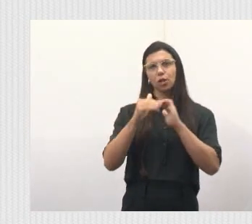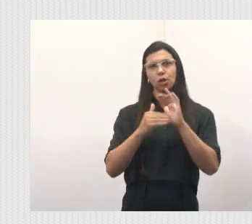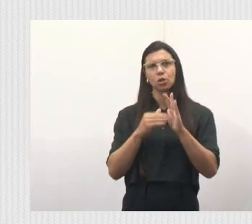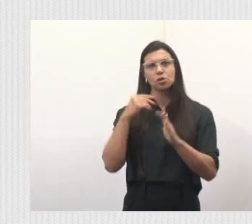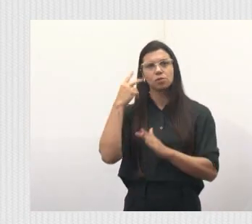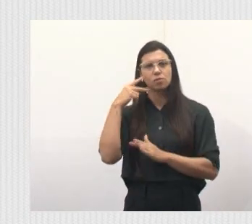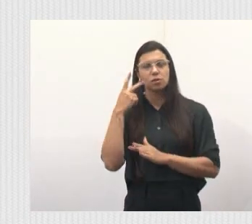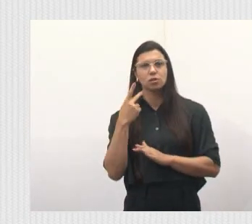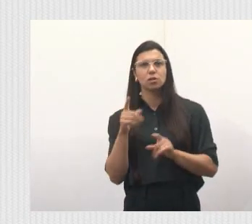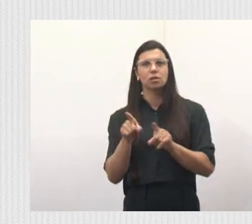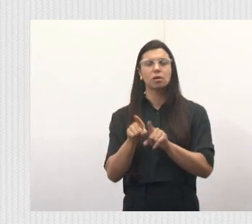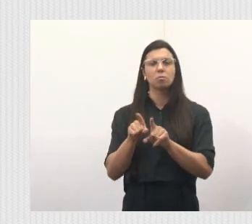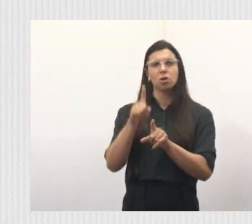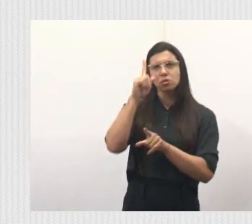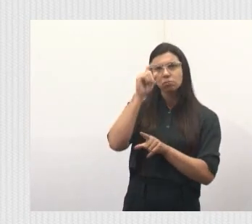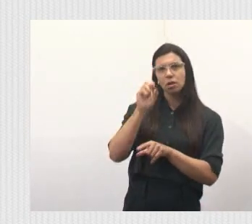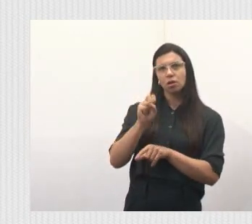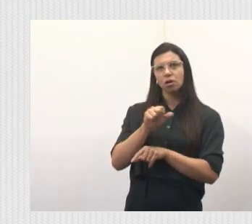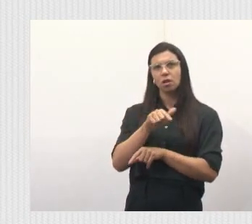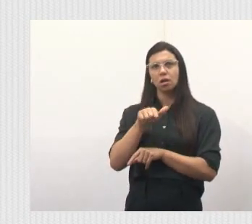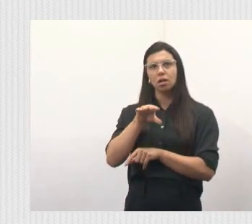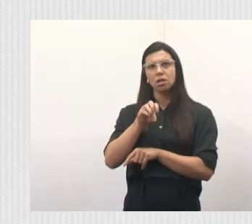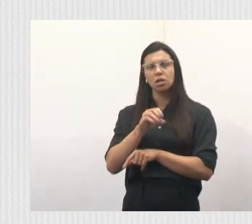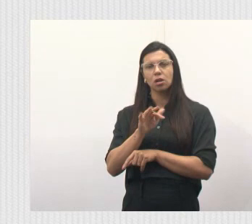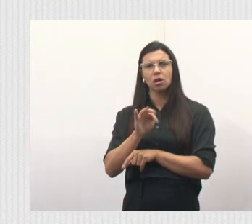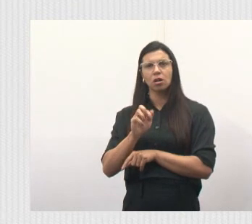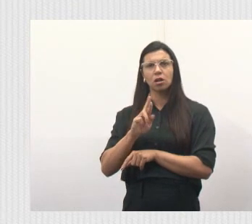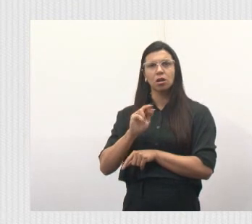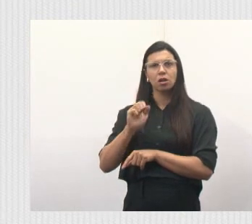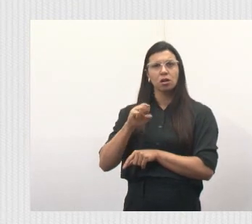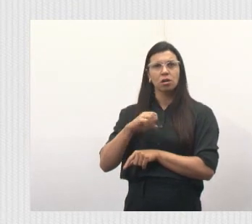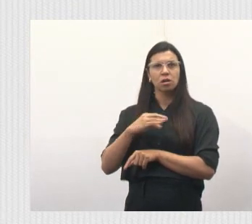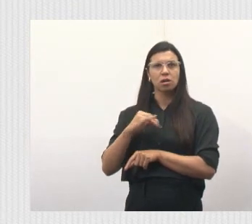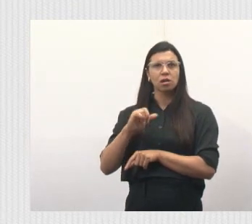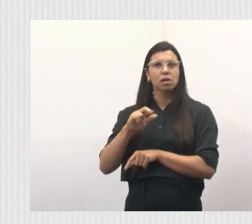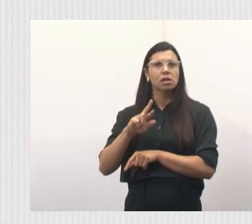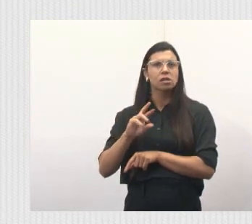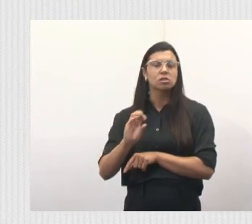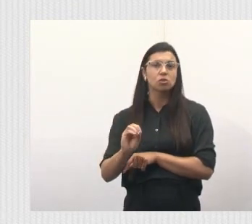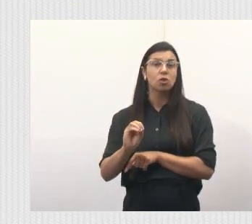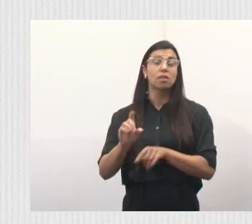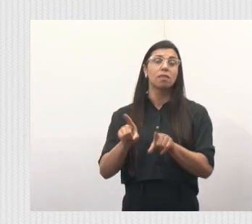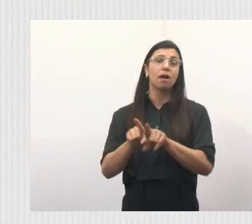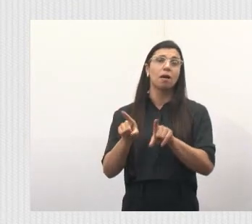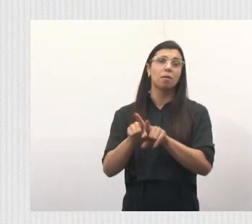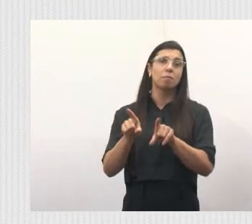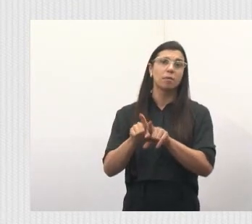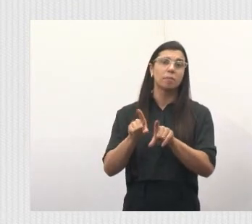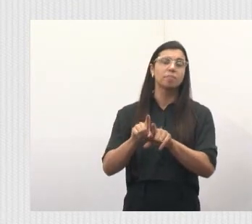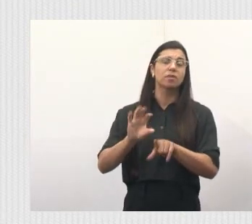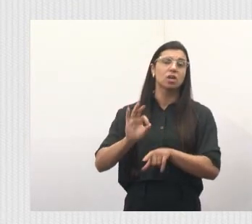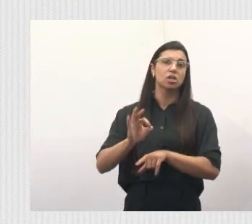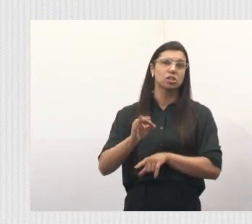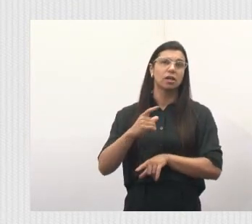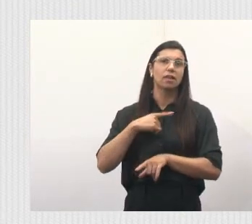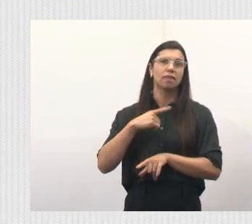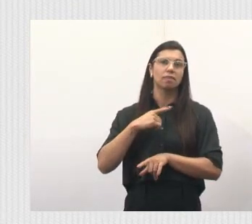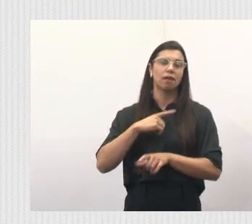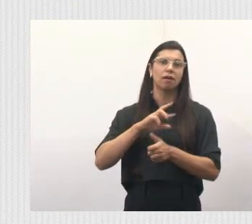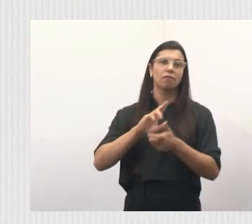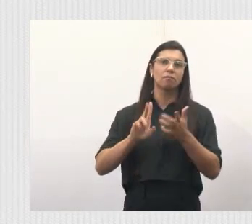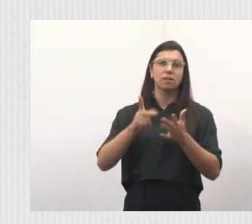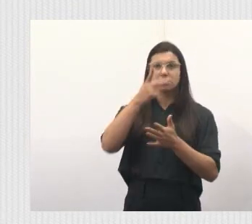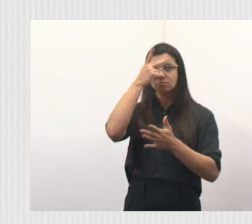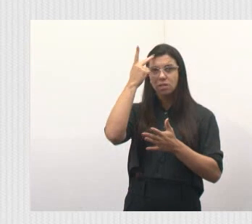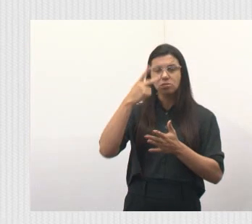vereadores, ao Hospital São Francisco, ao governo, pela aprovação desse projeto. Já estamos recebendo aí as doações de cabelo, a gente está encaminhando